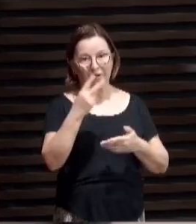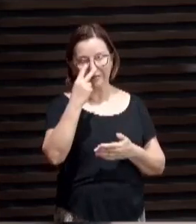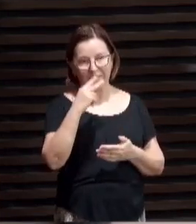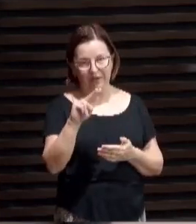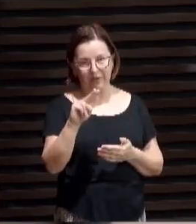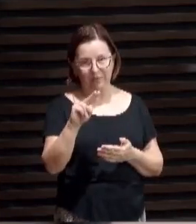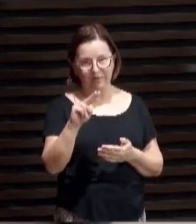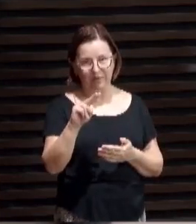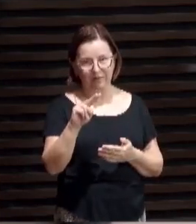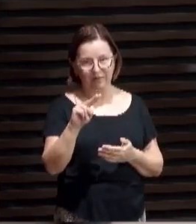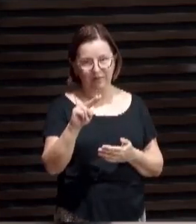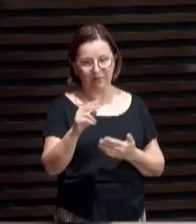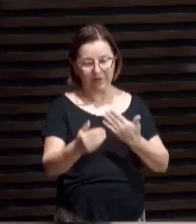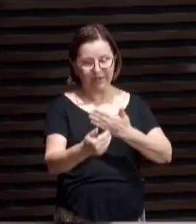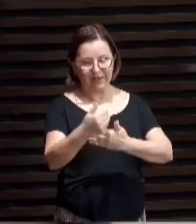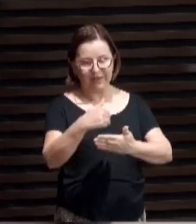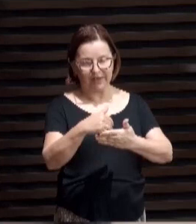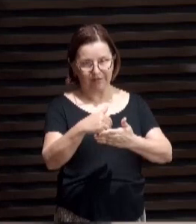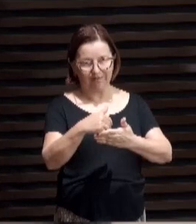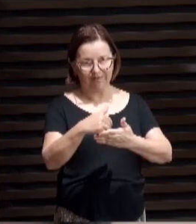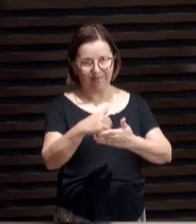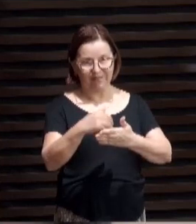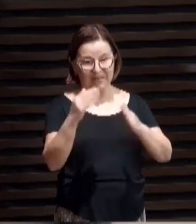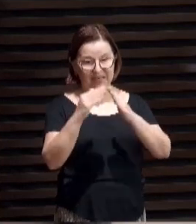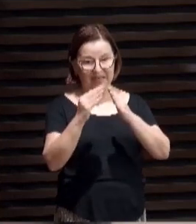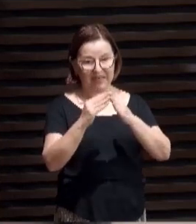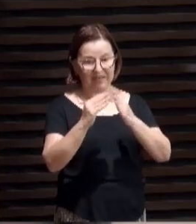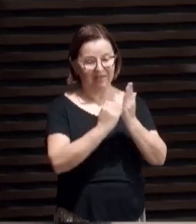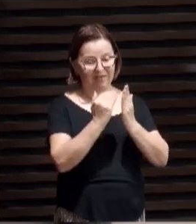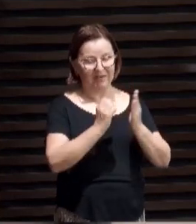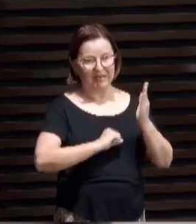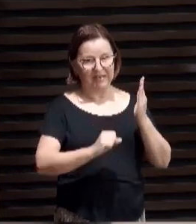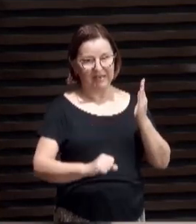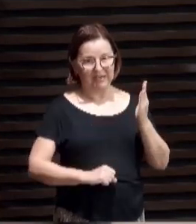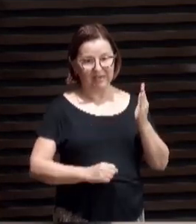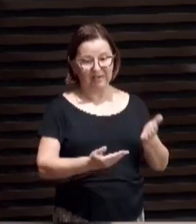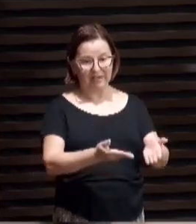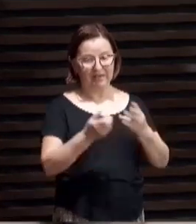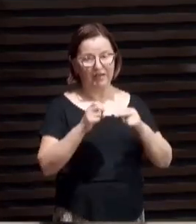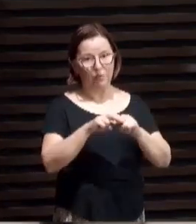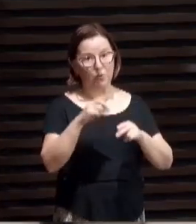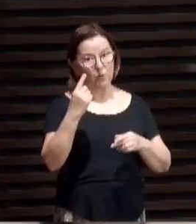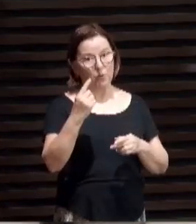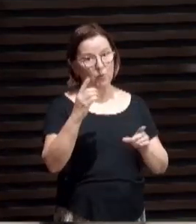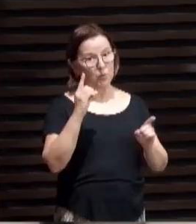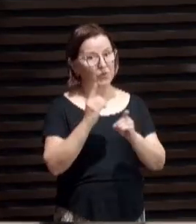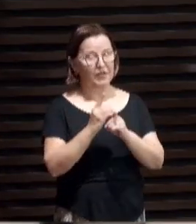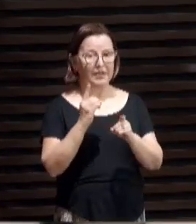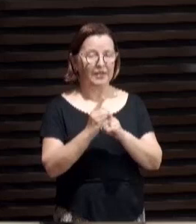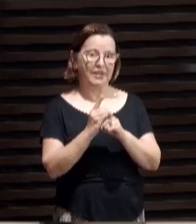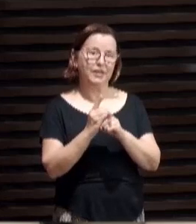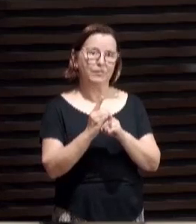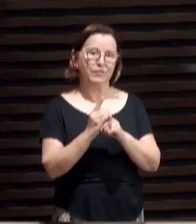entrou no palácio do sumo sacerdote, trazido por um discípulo. Aqui já